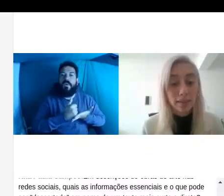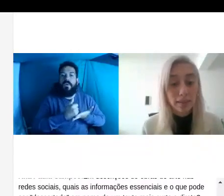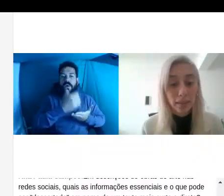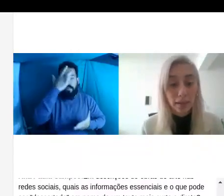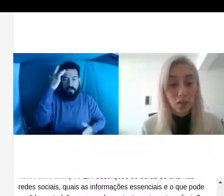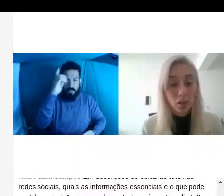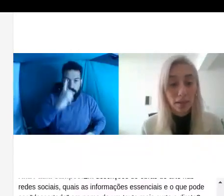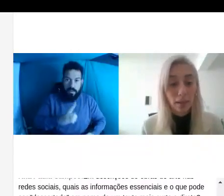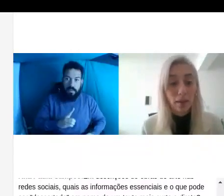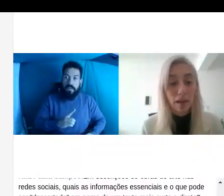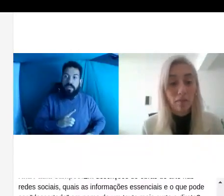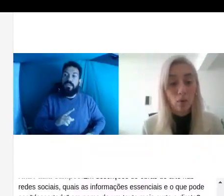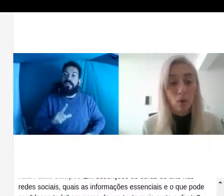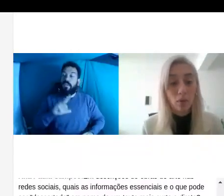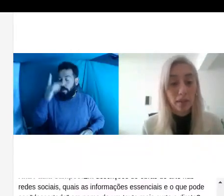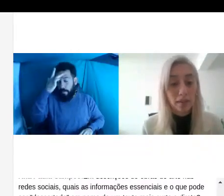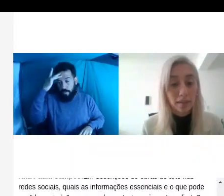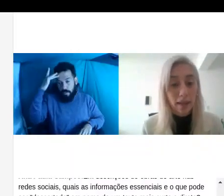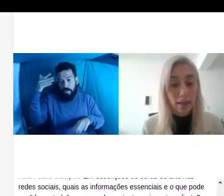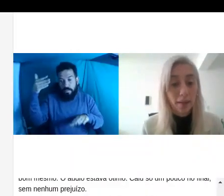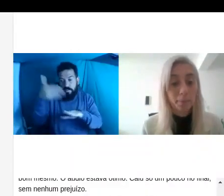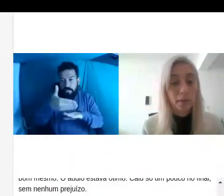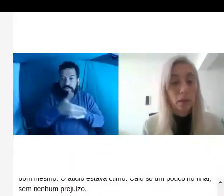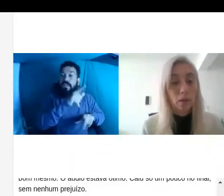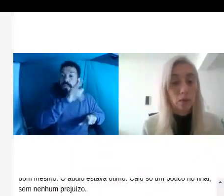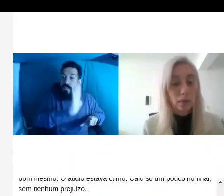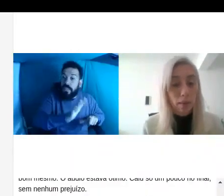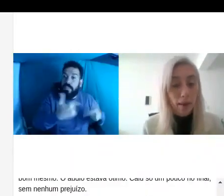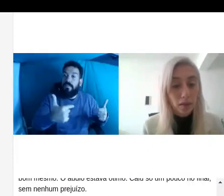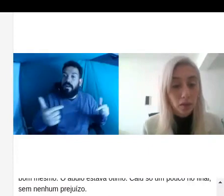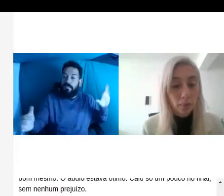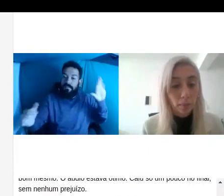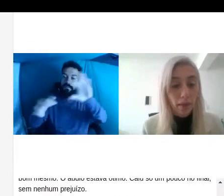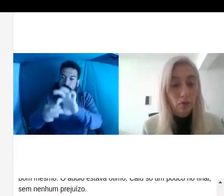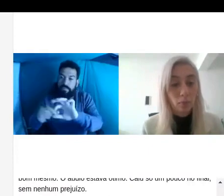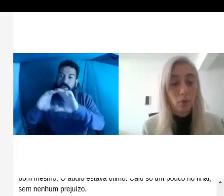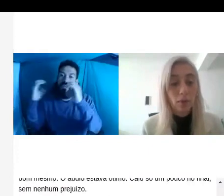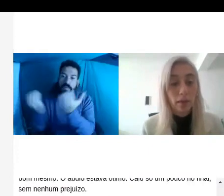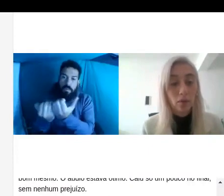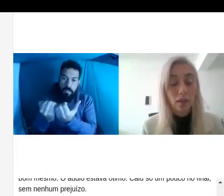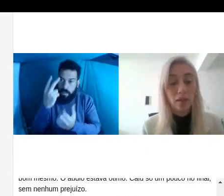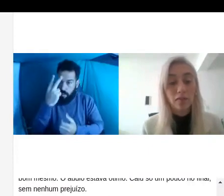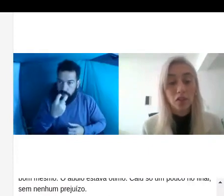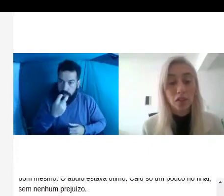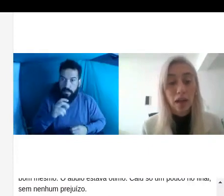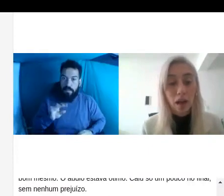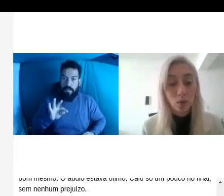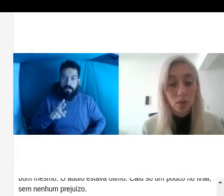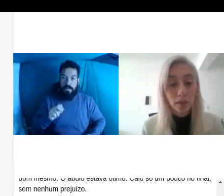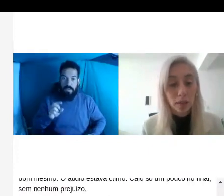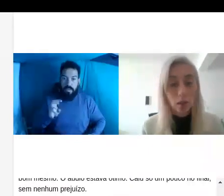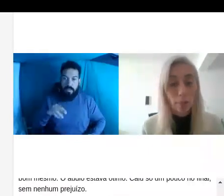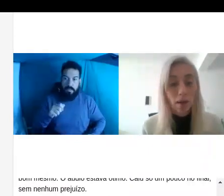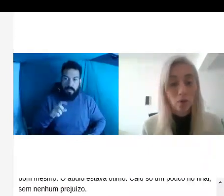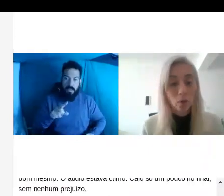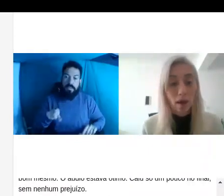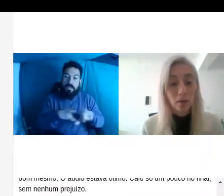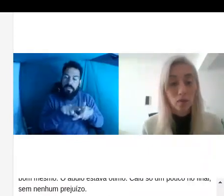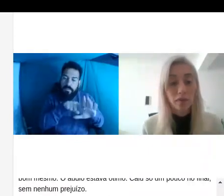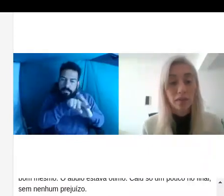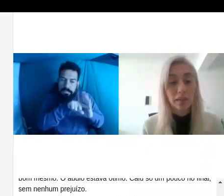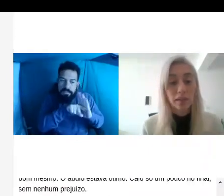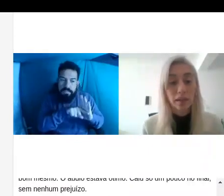das integrantes já trabalhava com a comunidade cega. O Tramad também foi pioneiro em investigar a audiodescrição para